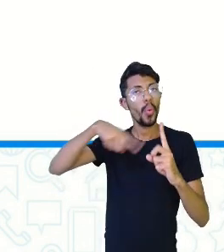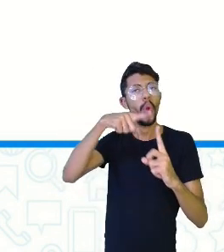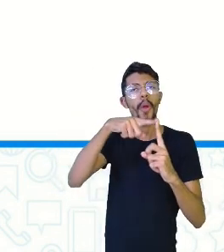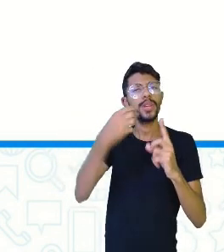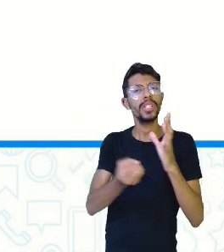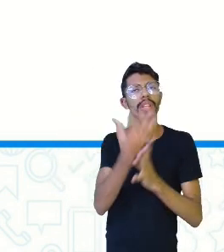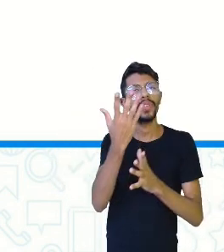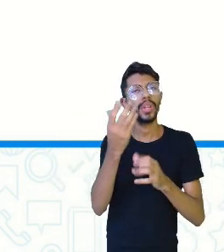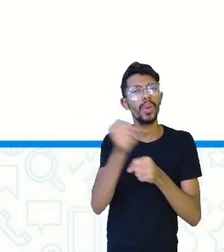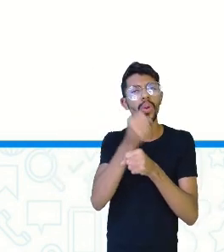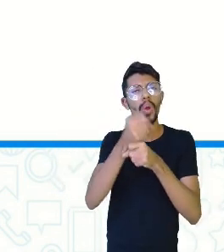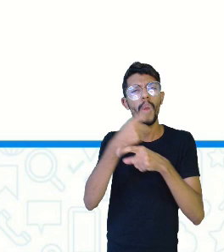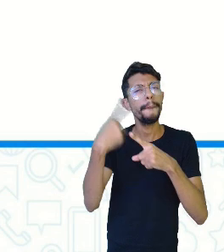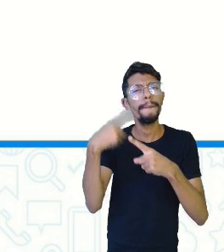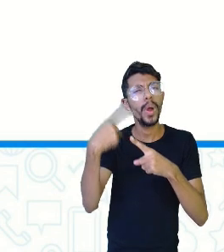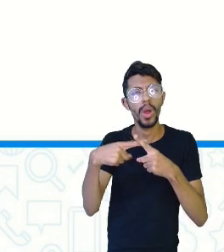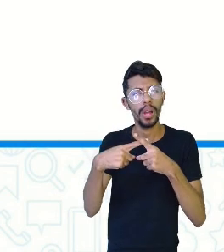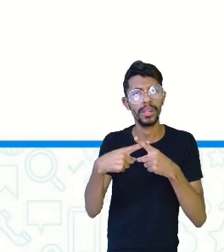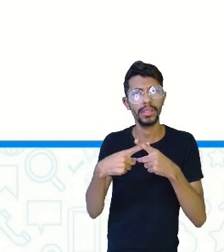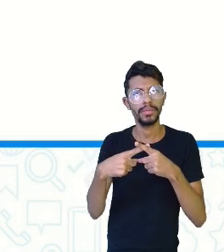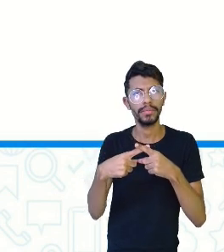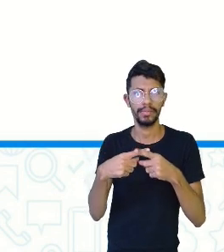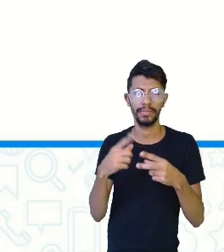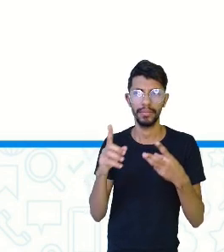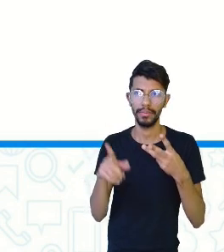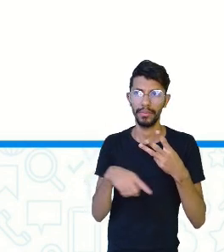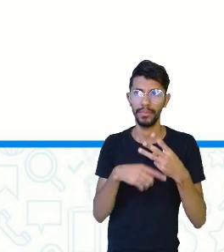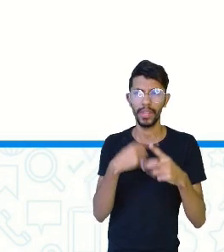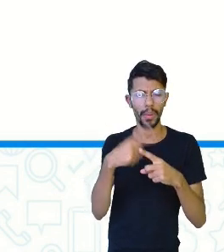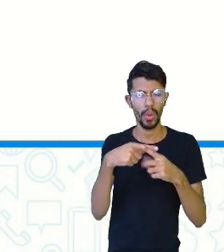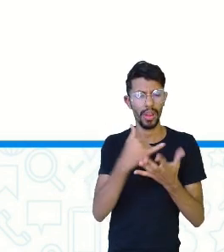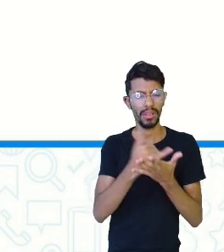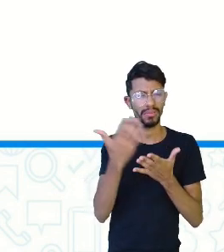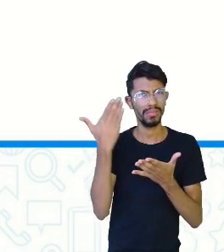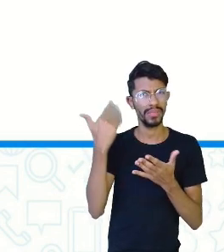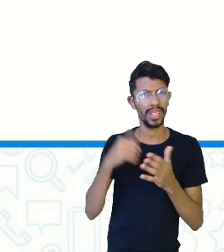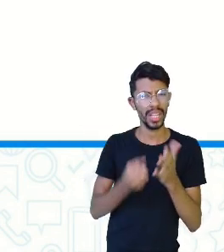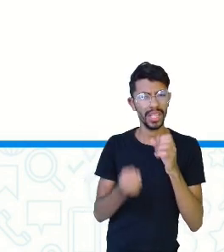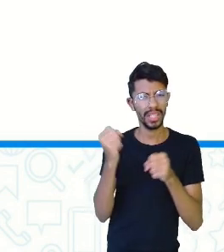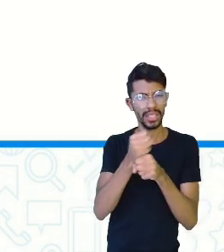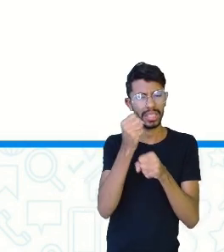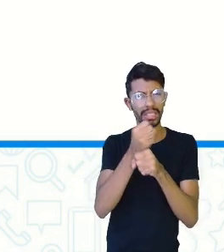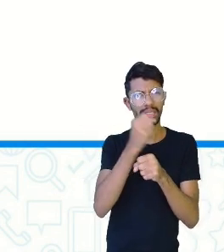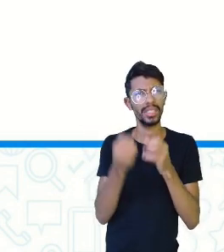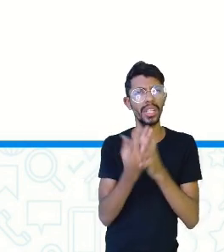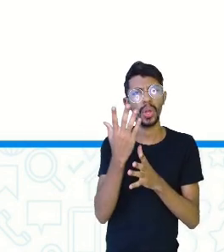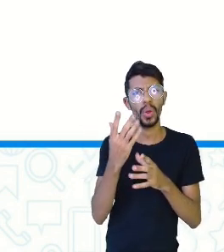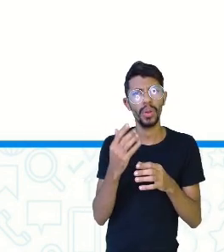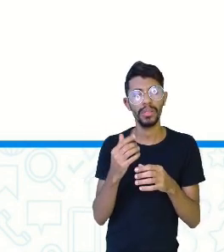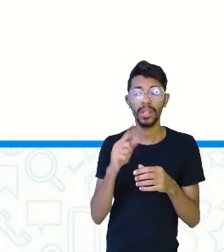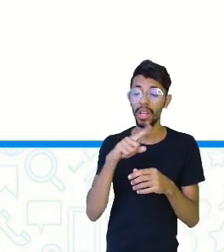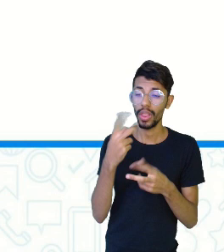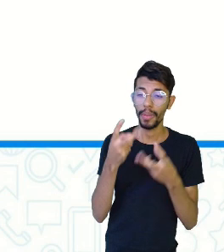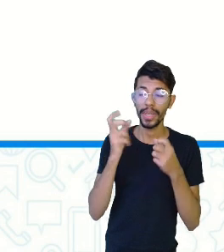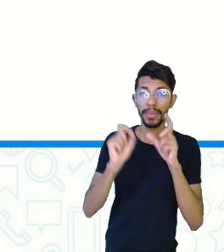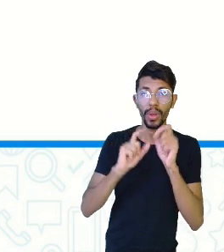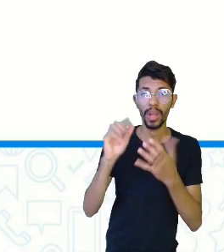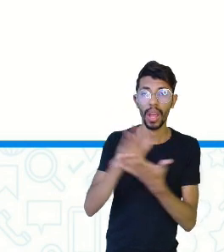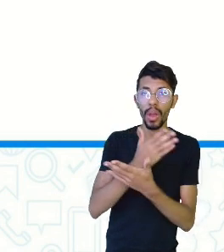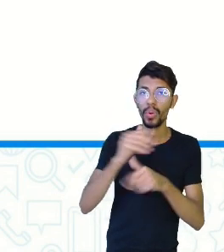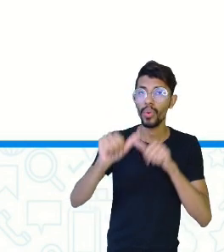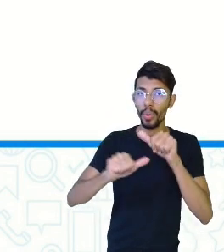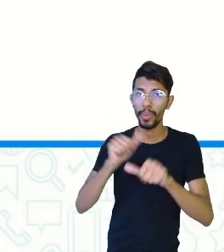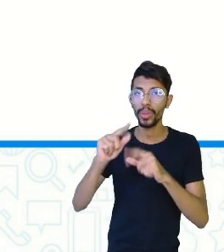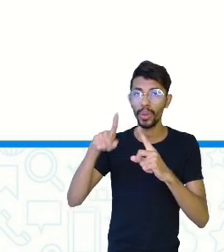que esse patrimônio foi criado inicialmente? A gente viu que teve alguns que mudaram com o passar do tempo o propósito